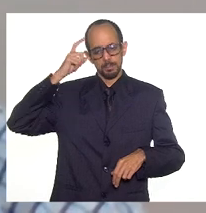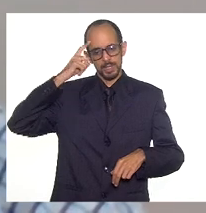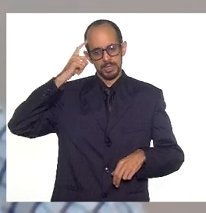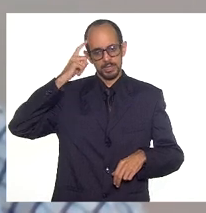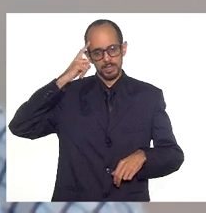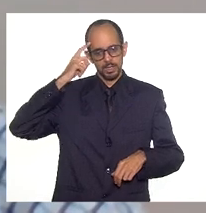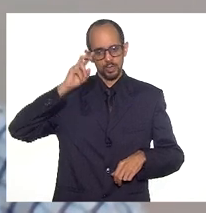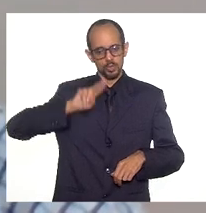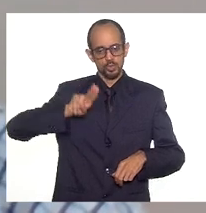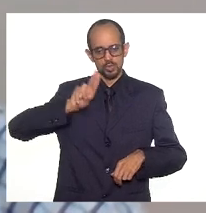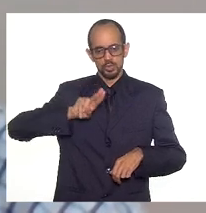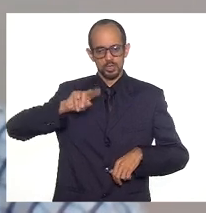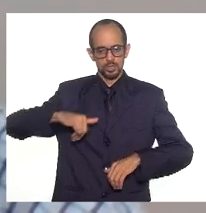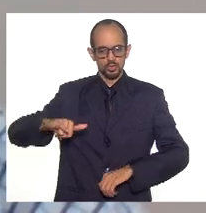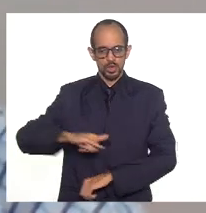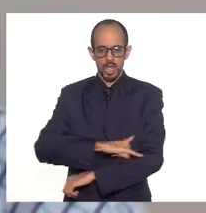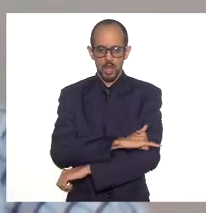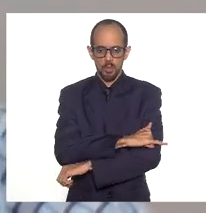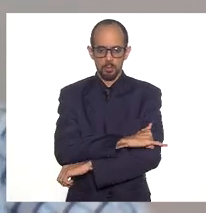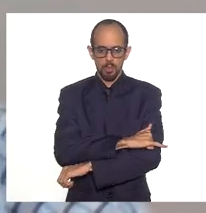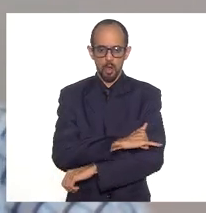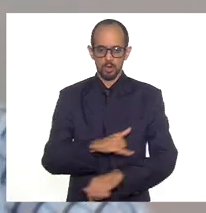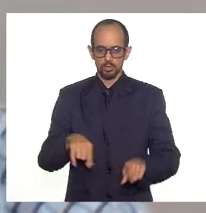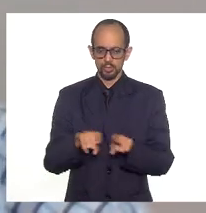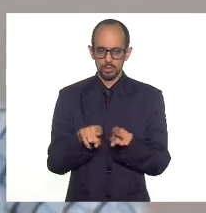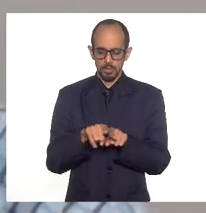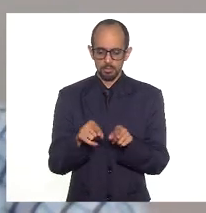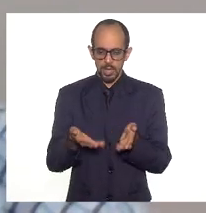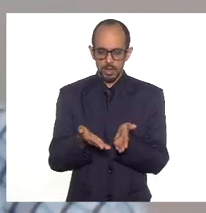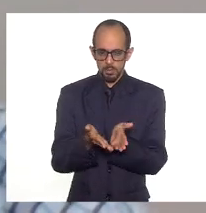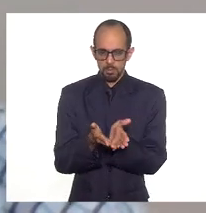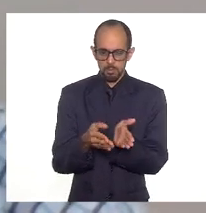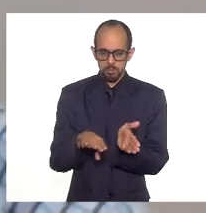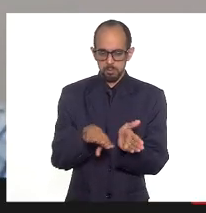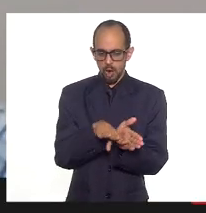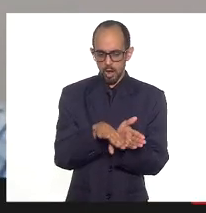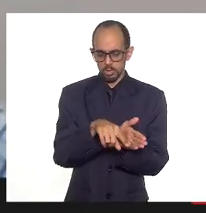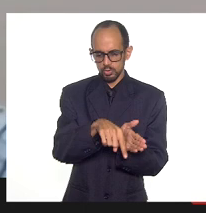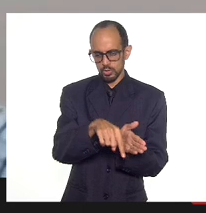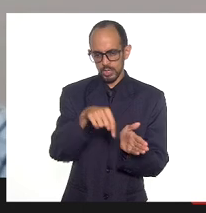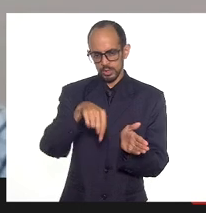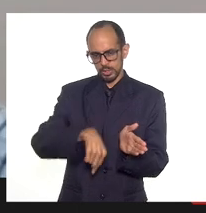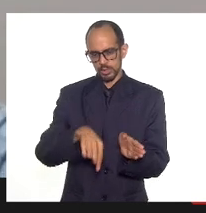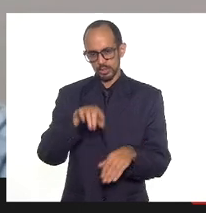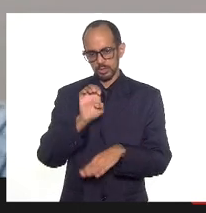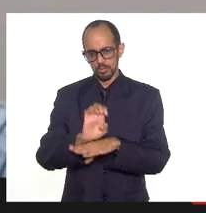por exemplo, de aeroportos e portos aqui no território do estado do Rio